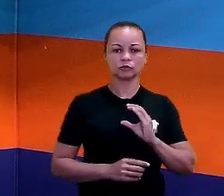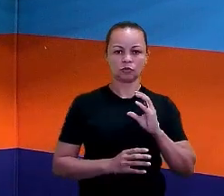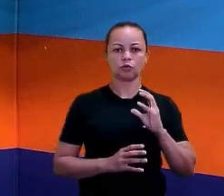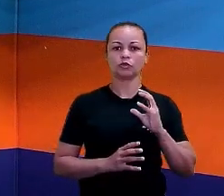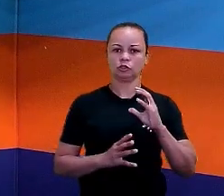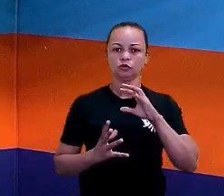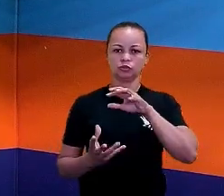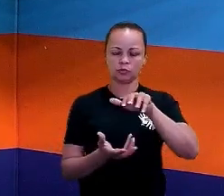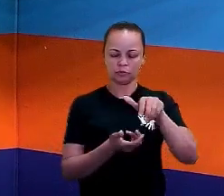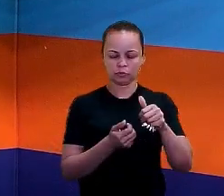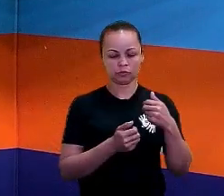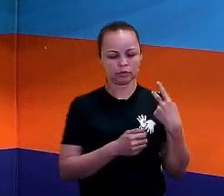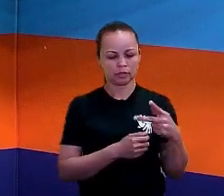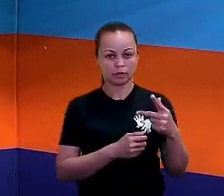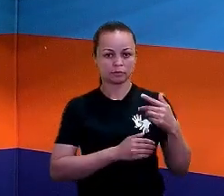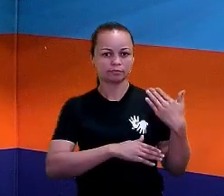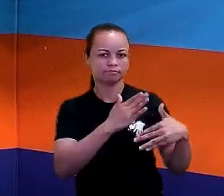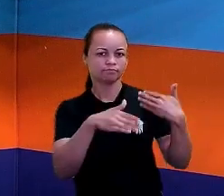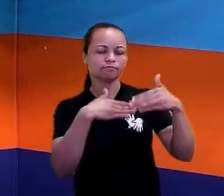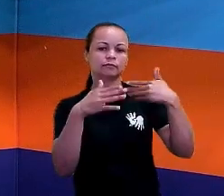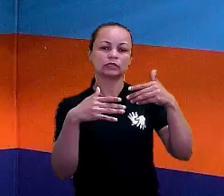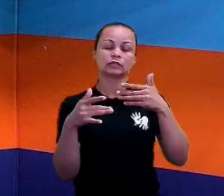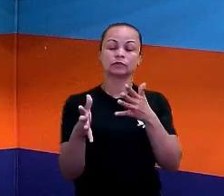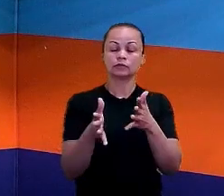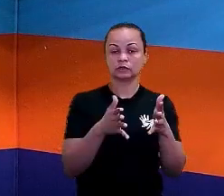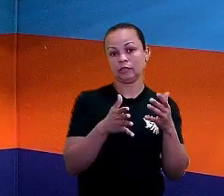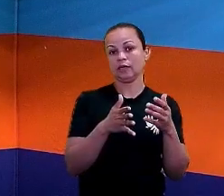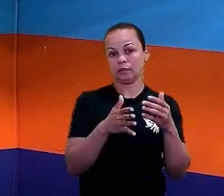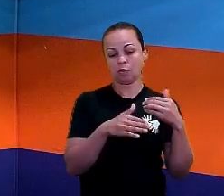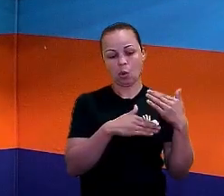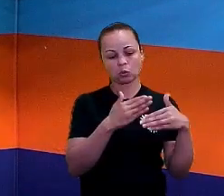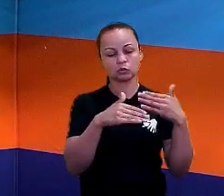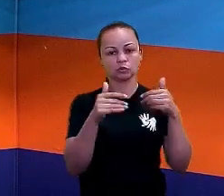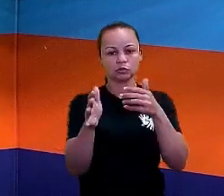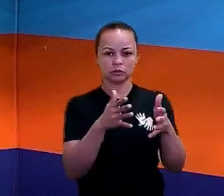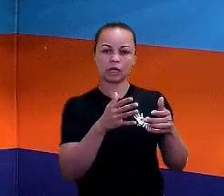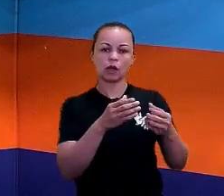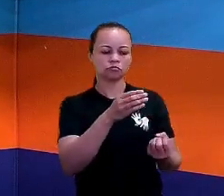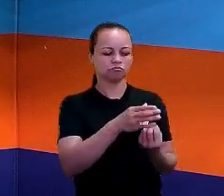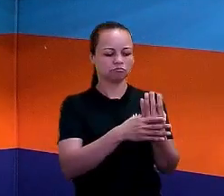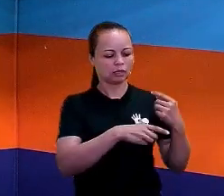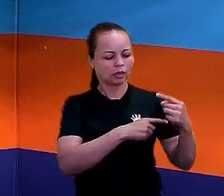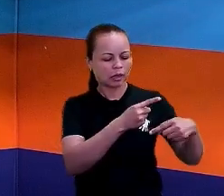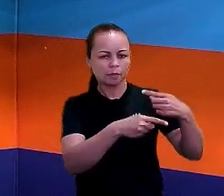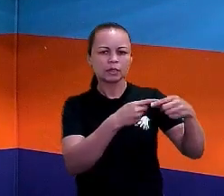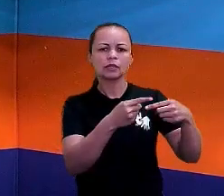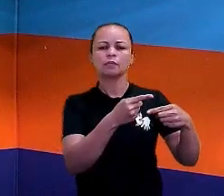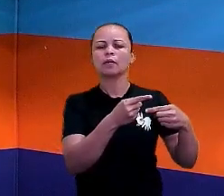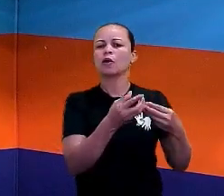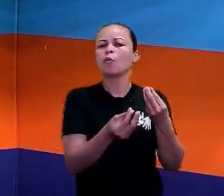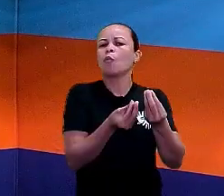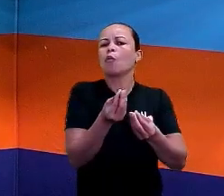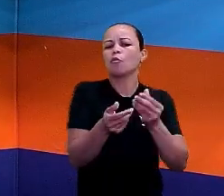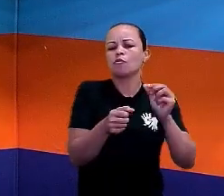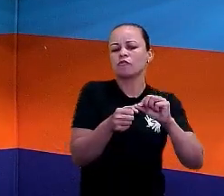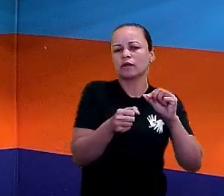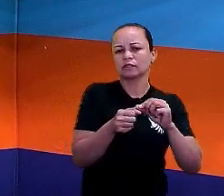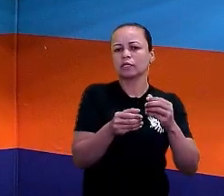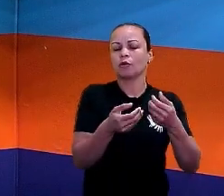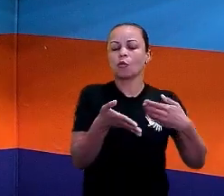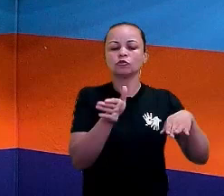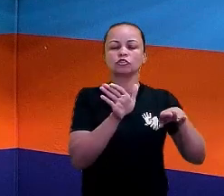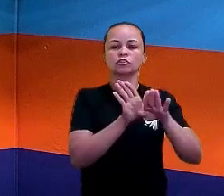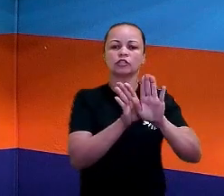de produção de materiais, a matéria-prima, o produto a ser formado, para onde ele vai e como chega até as